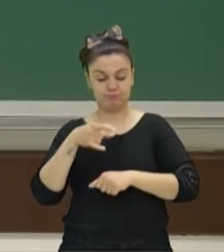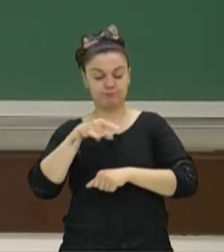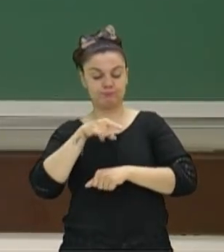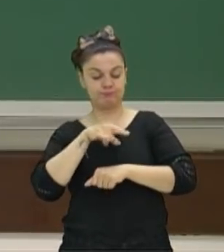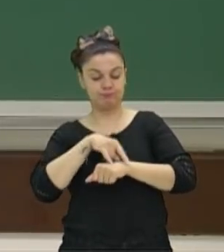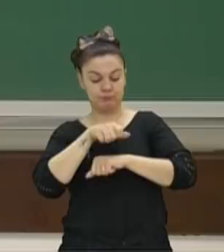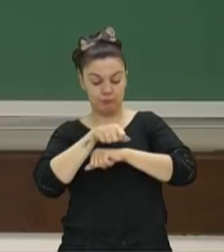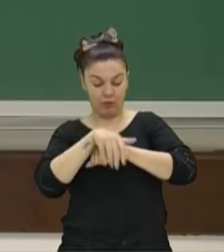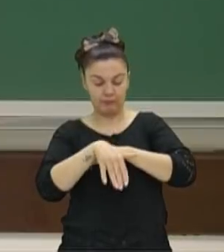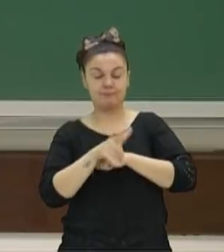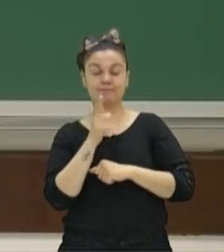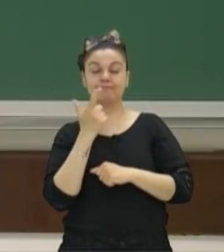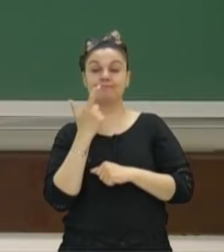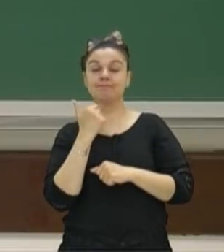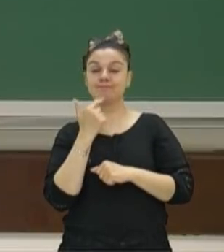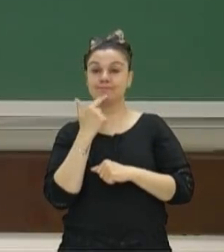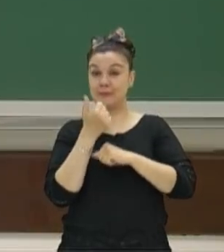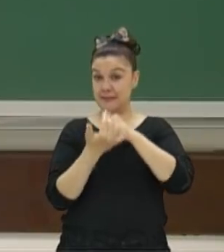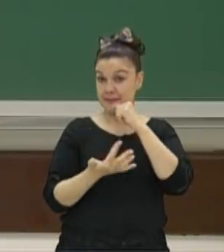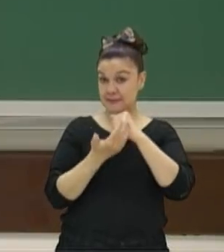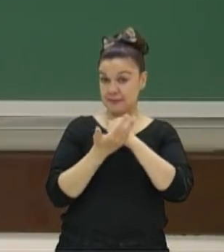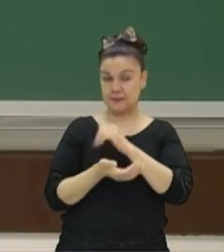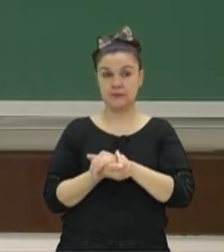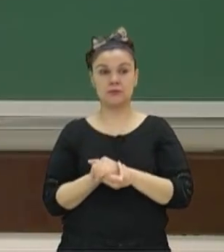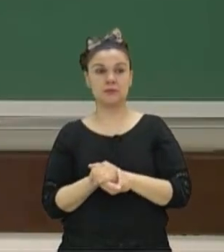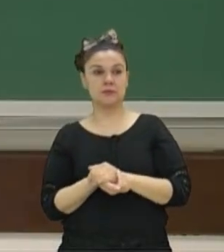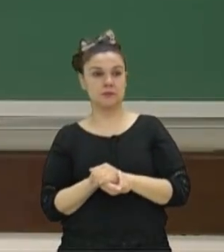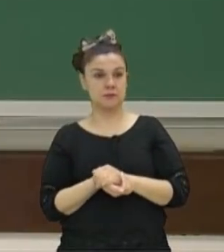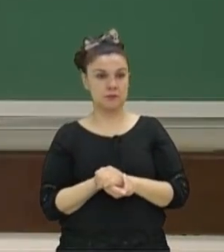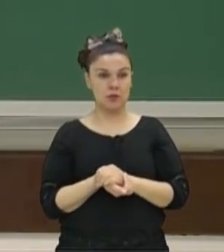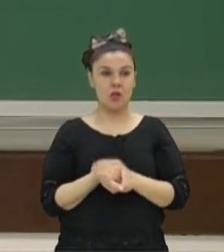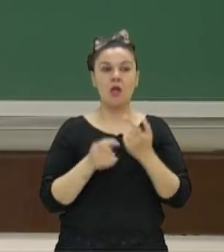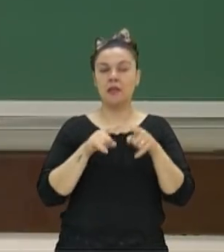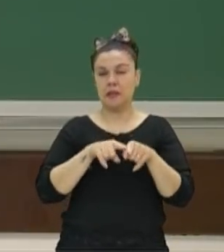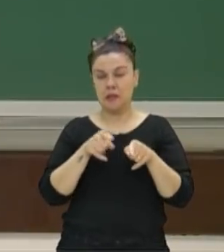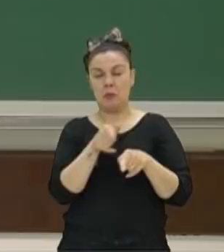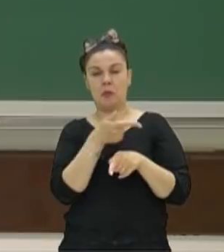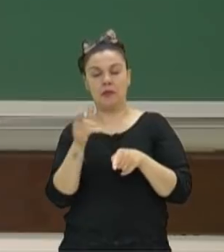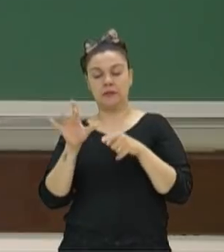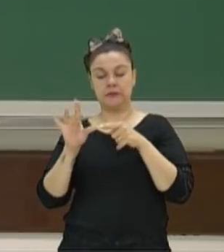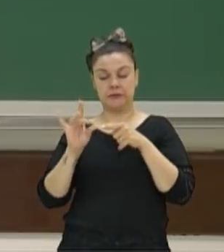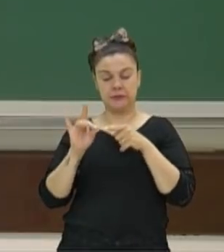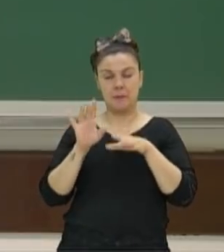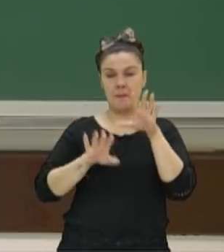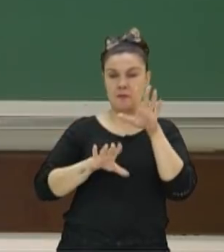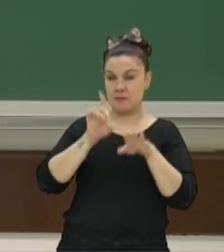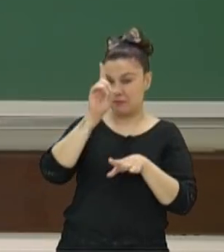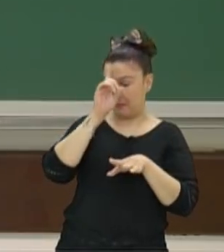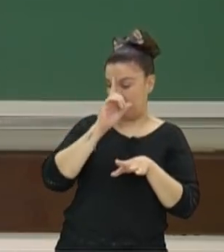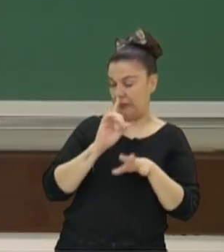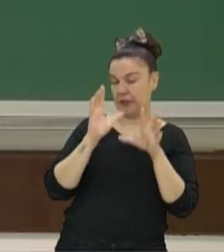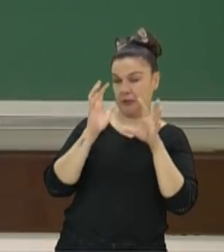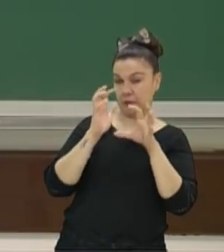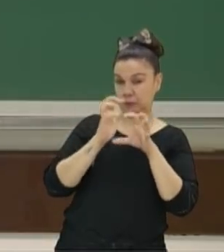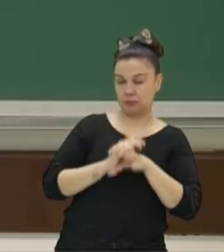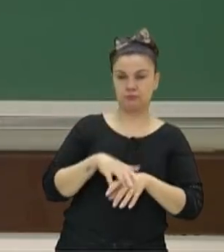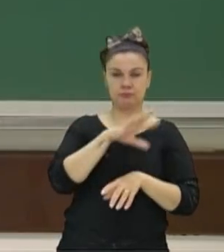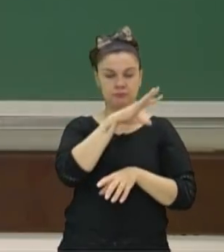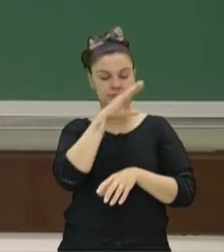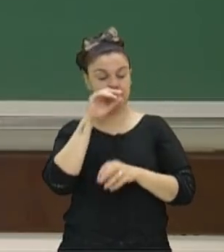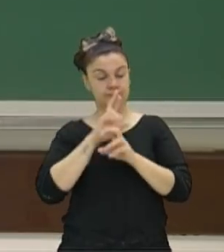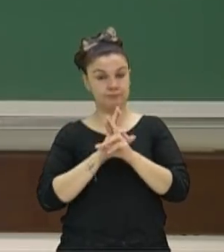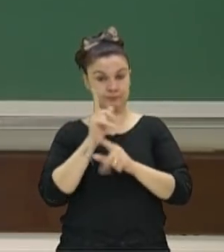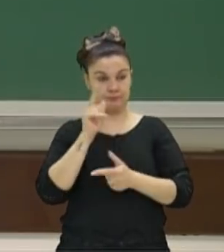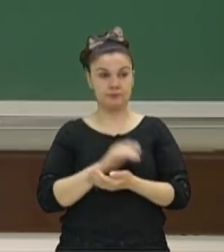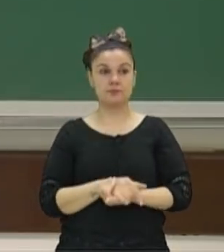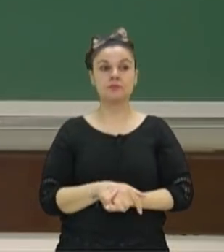ter sangue, um pouquinho de sangue na urina, tá? Ou ainda alguma outra secreção, a urina estar com uma cor e um odor